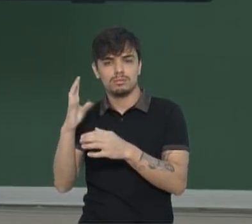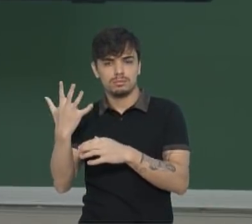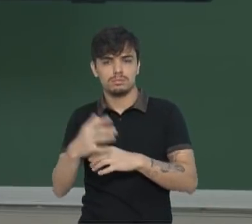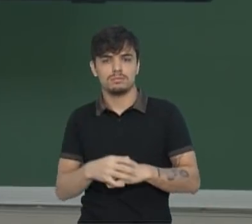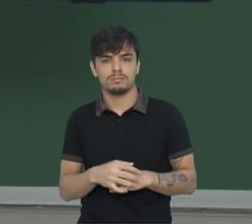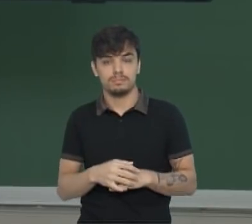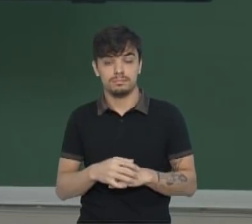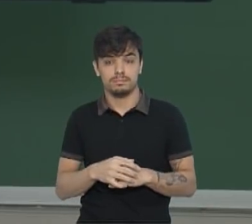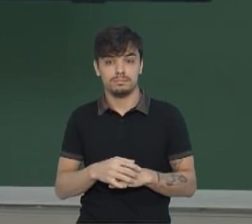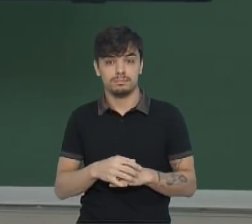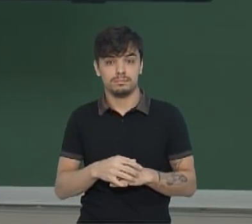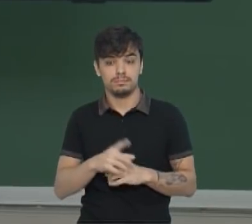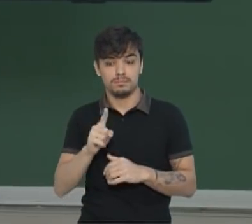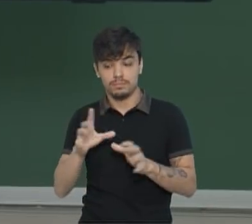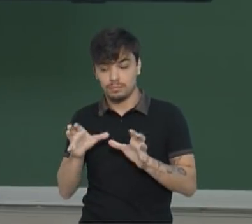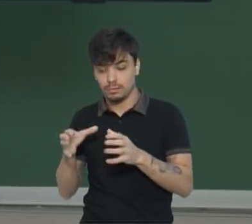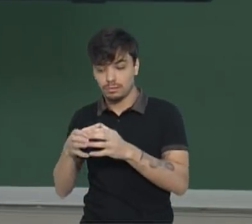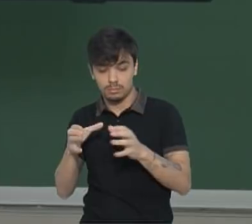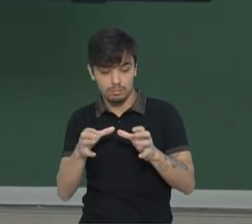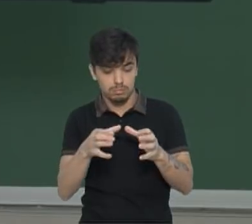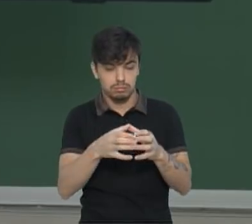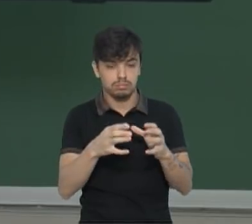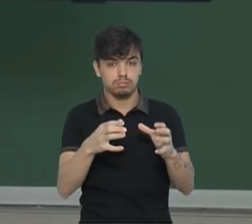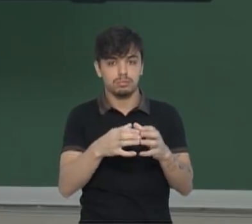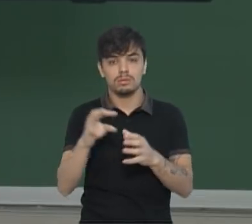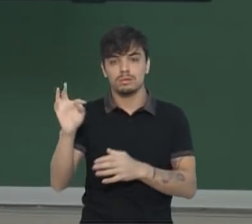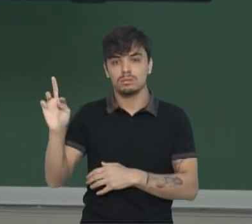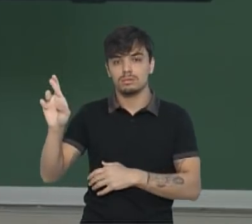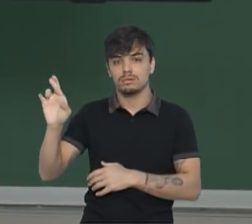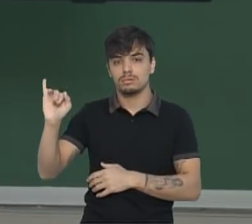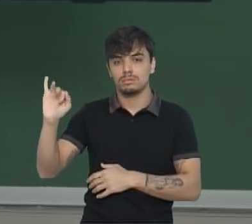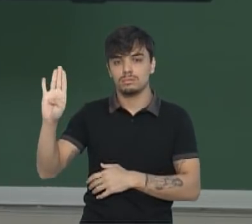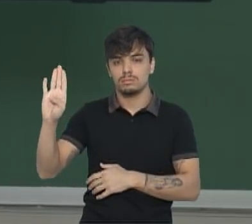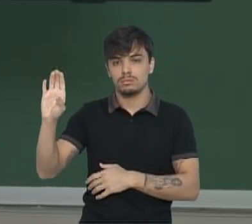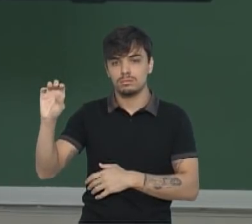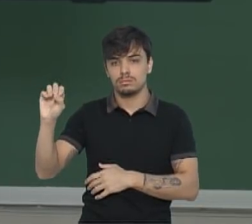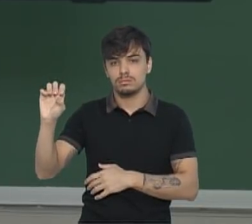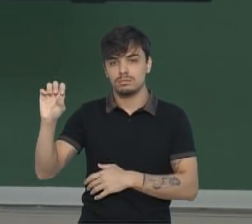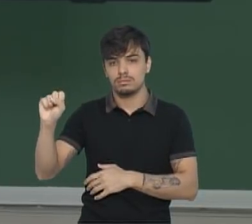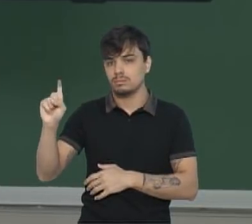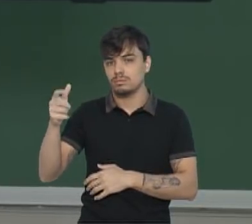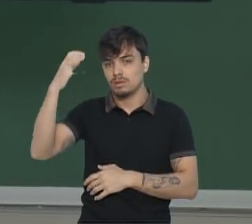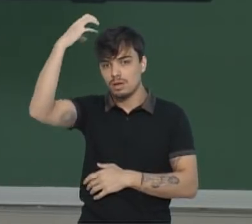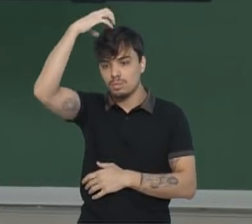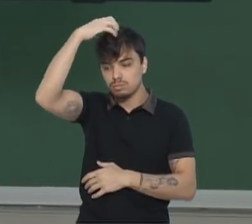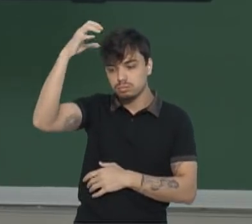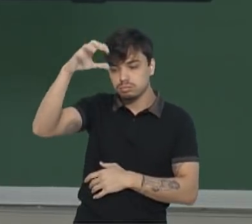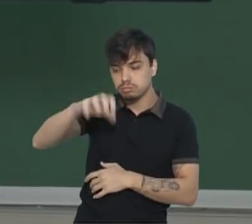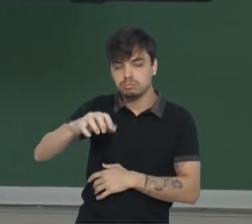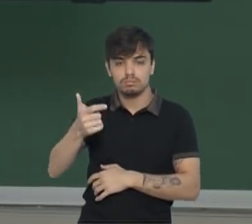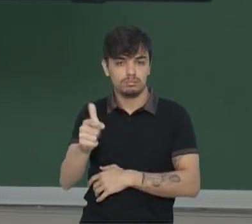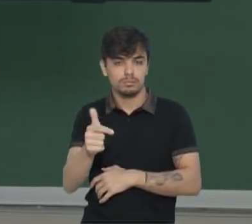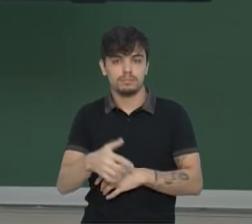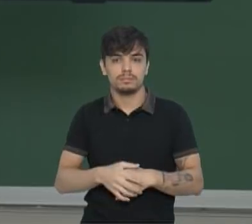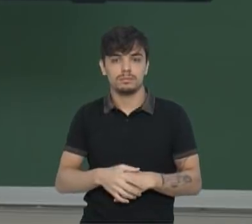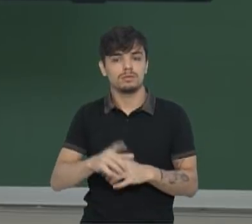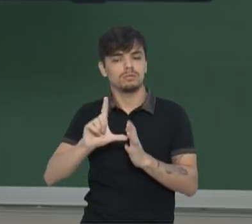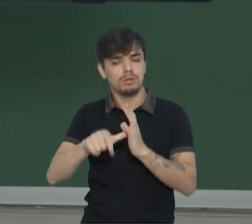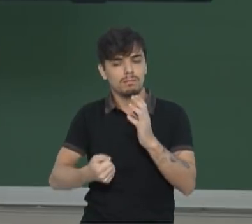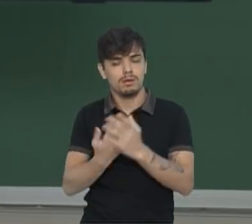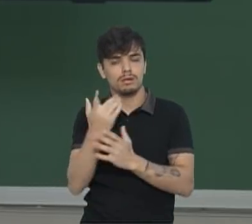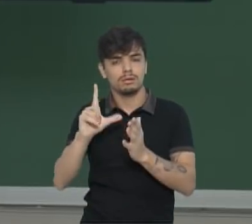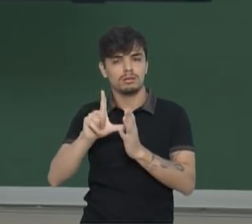bárbaros eles eram tribos ou clãs. Tá? Eles não tinham a formação de reino. A formação de reino a gente só vai ter após